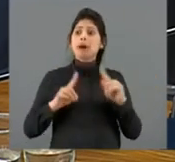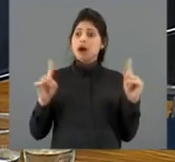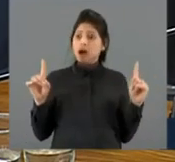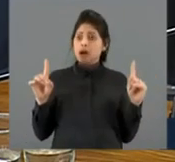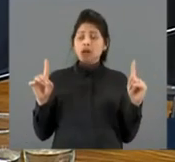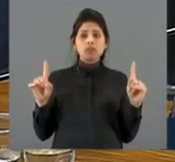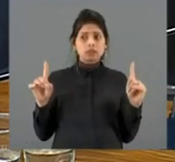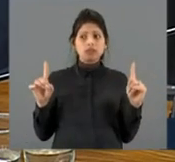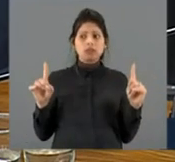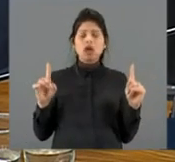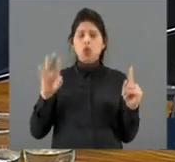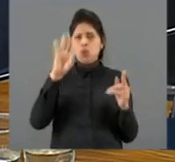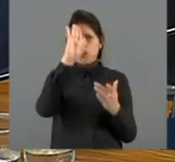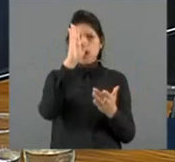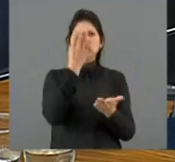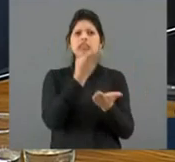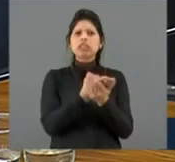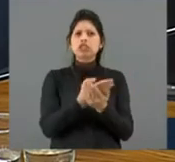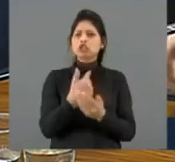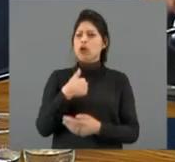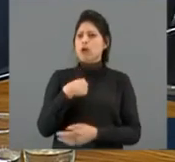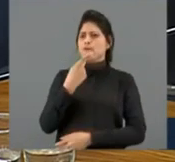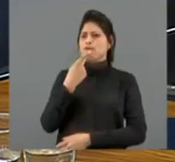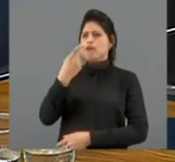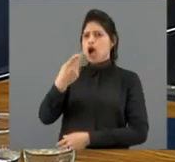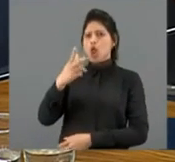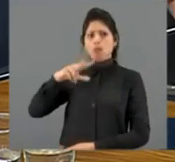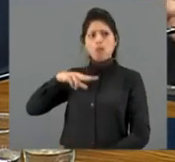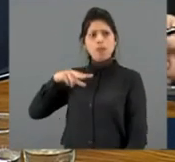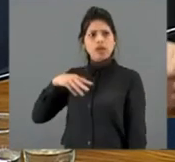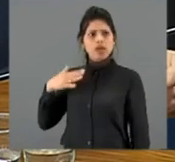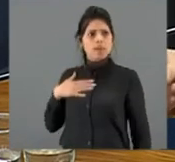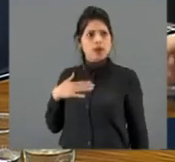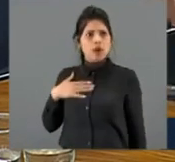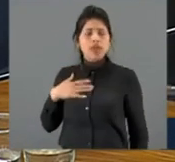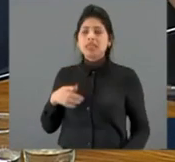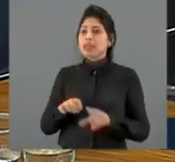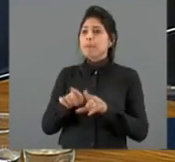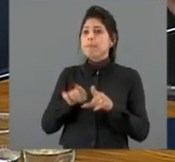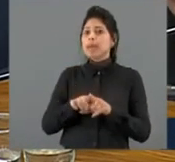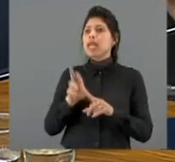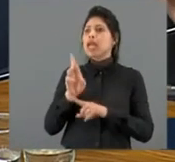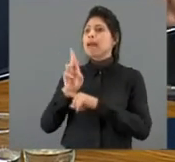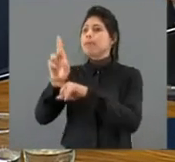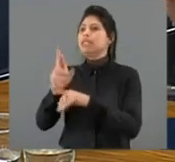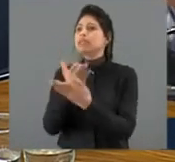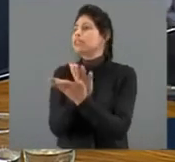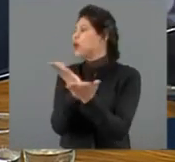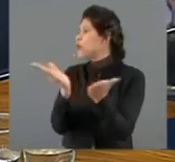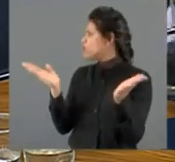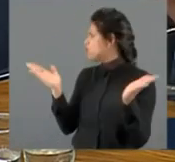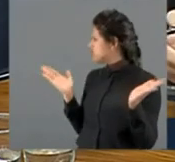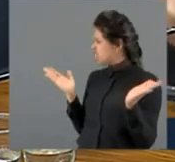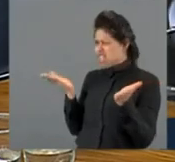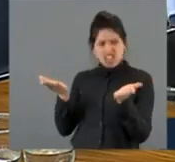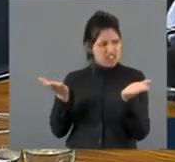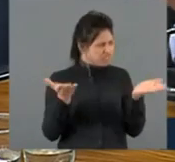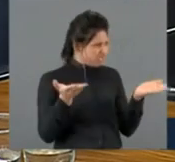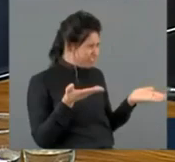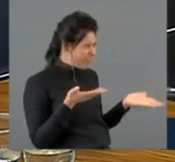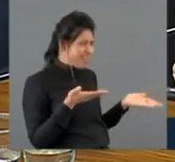Mas eu tenho convicção, falo por mim, mas tenho convicção que falo por todos que aqui estão, que ninguém aqui defenderia que, por causa